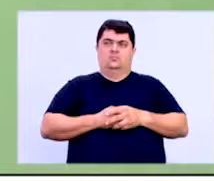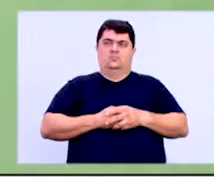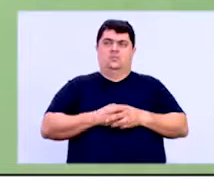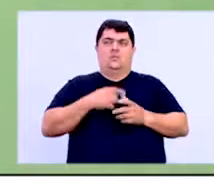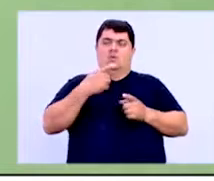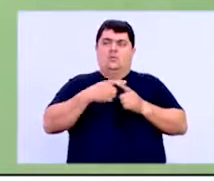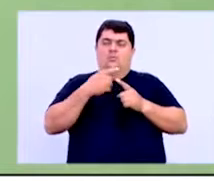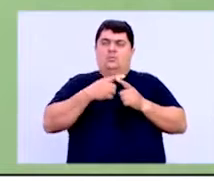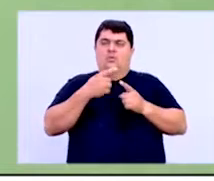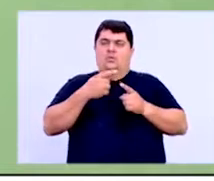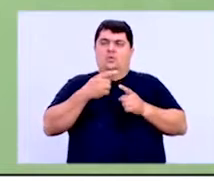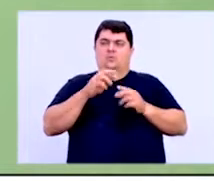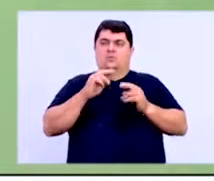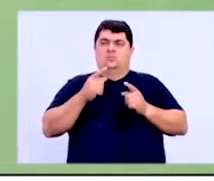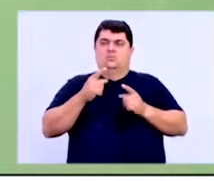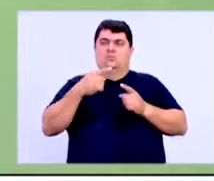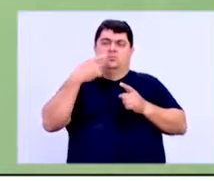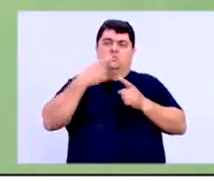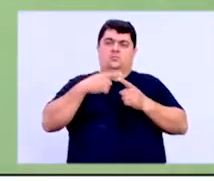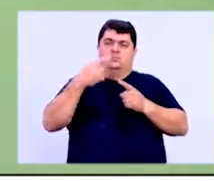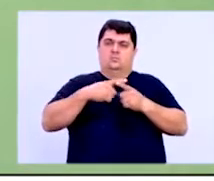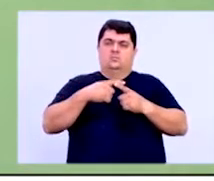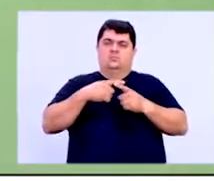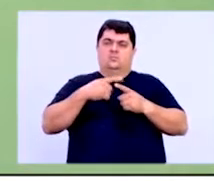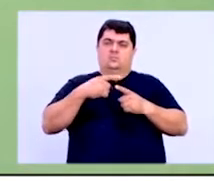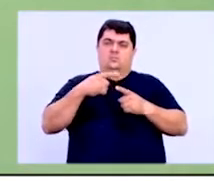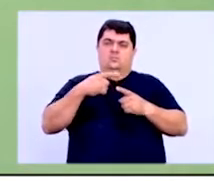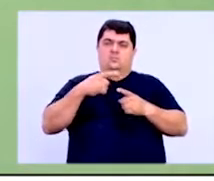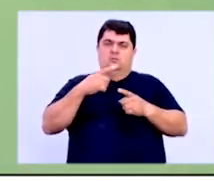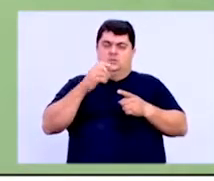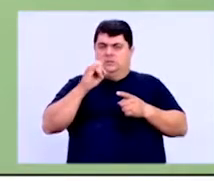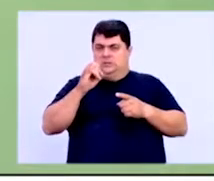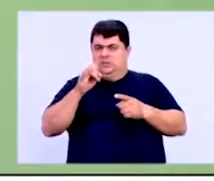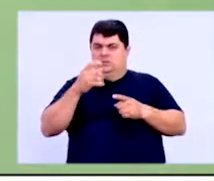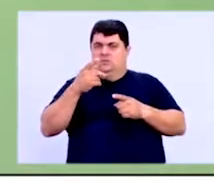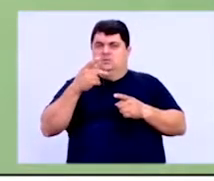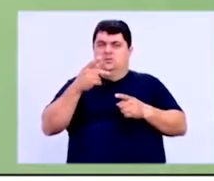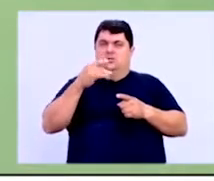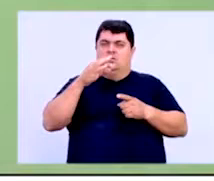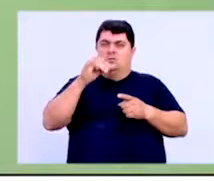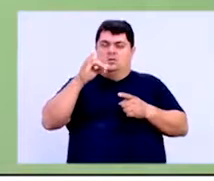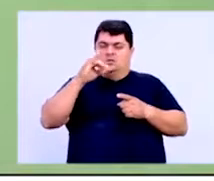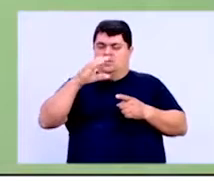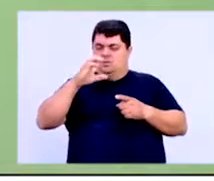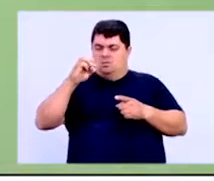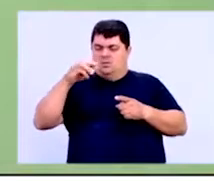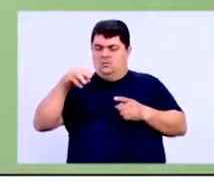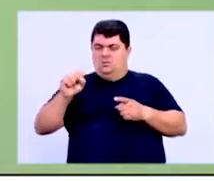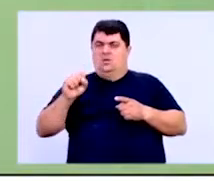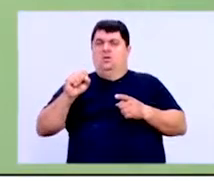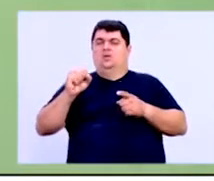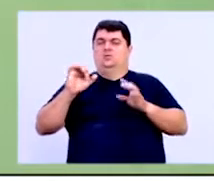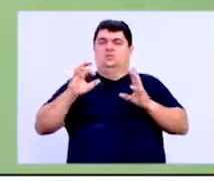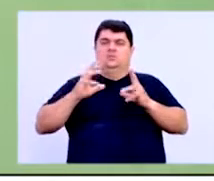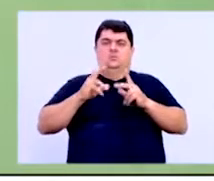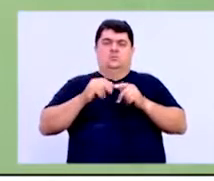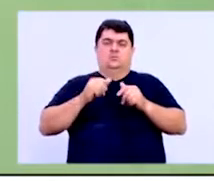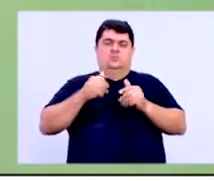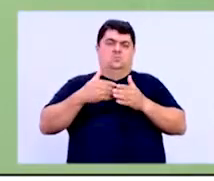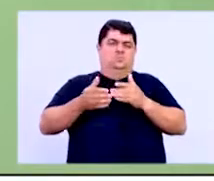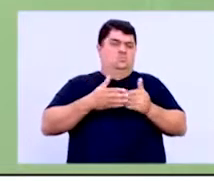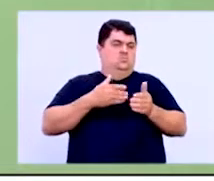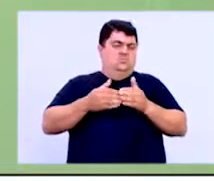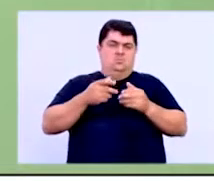Por que ele é um número mágico? Porque, se o produto tiver o mesmo ICMS e ISS, mesma despesa, independente